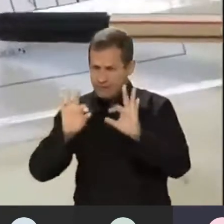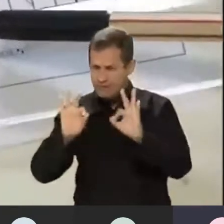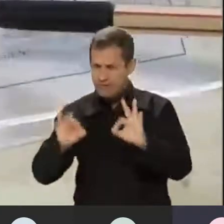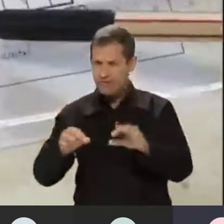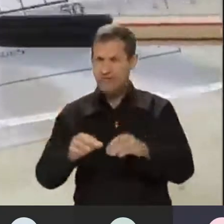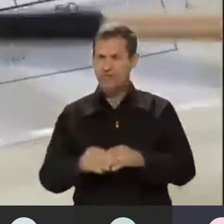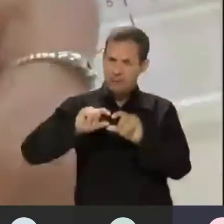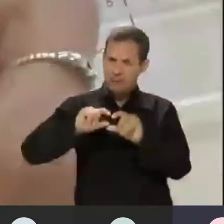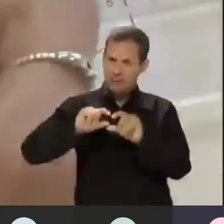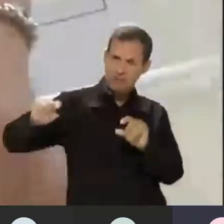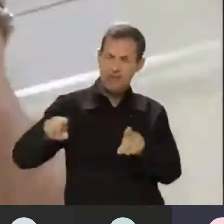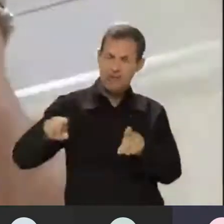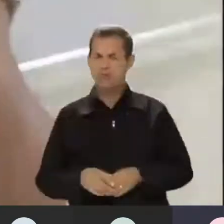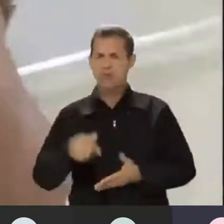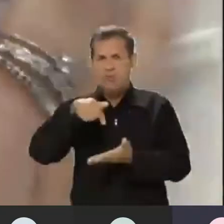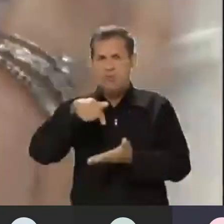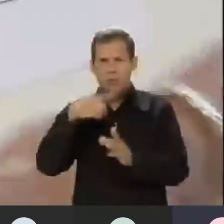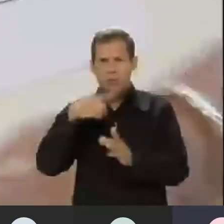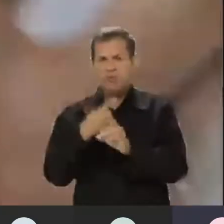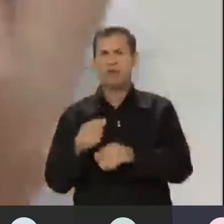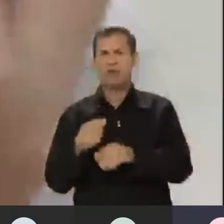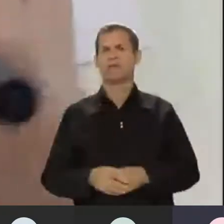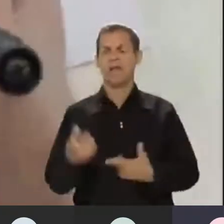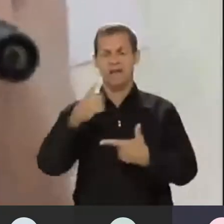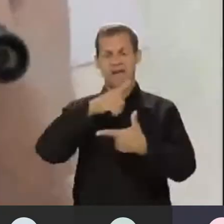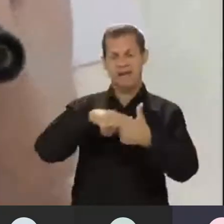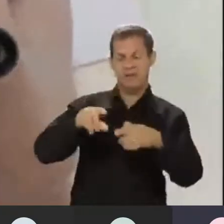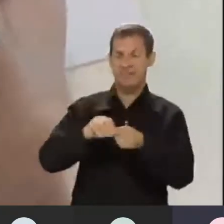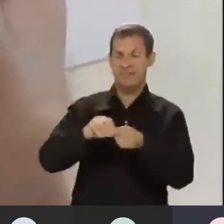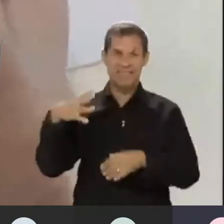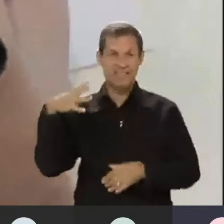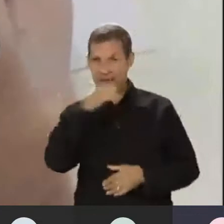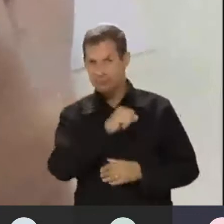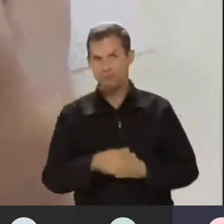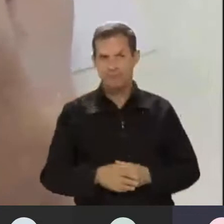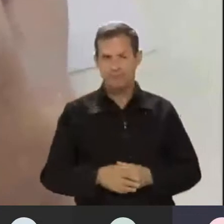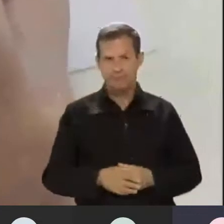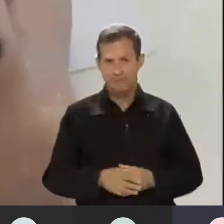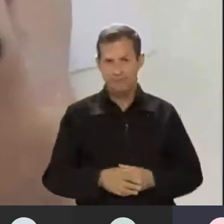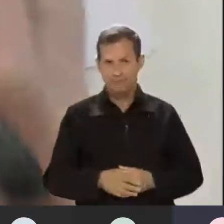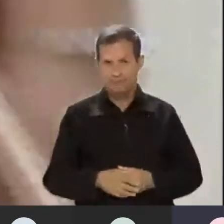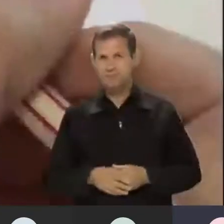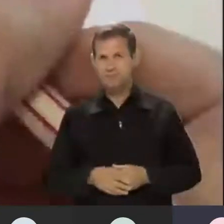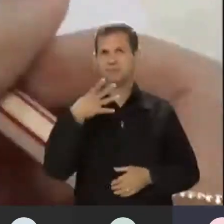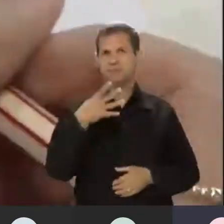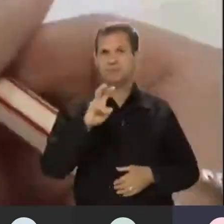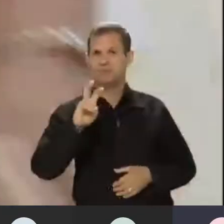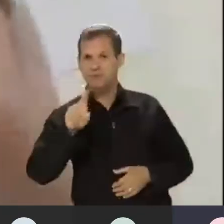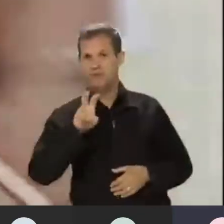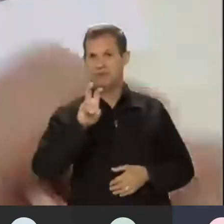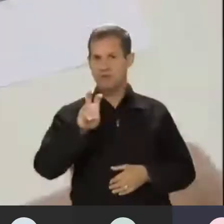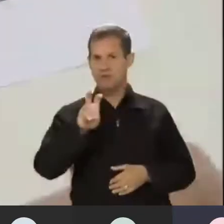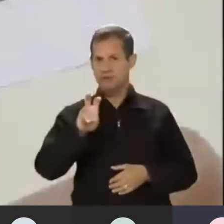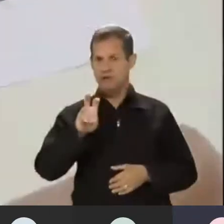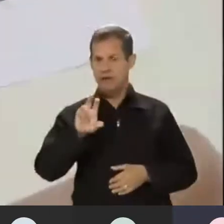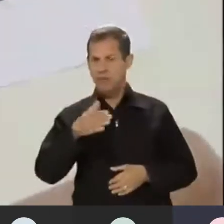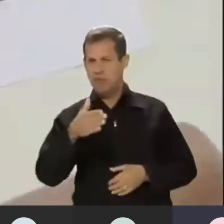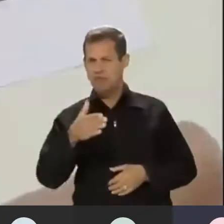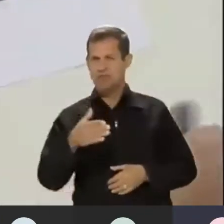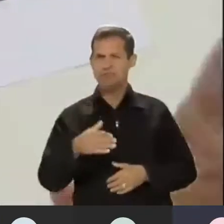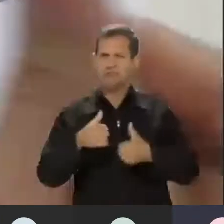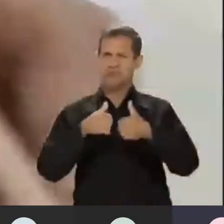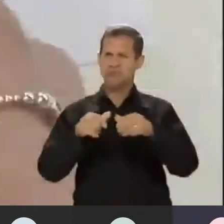sua escala, pega esses pontinhos, você vai achar metade deles, mas eu vou fazer aqui rapidamente, tá? Então, 45,5 seria